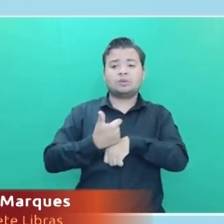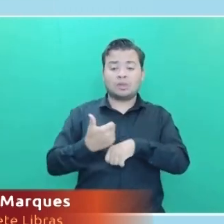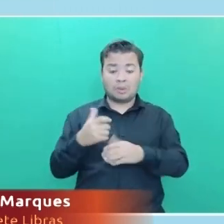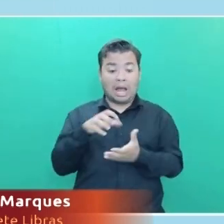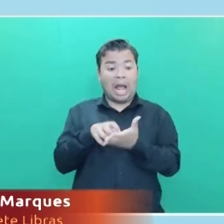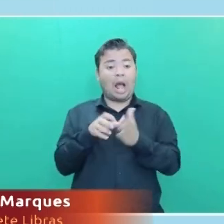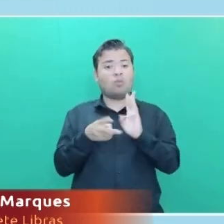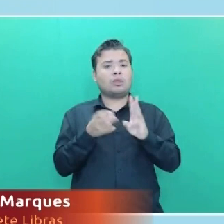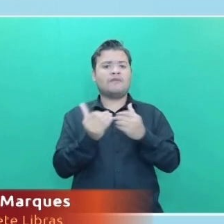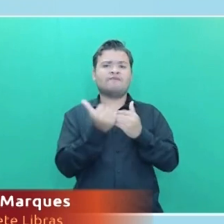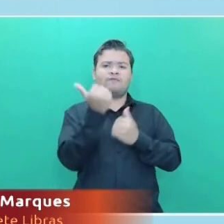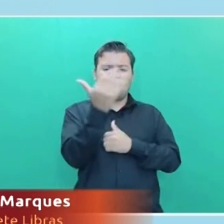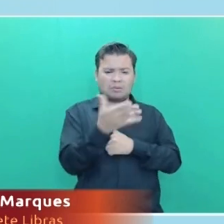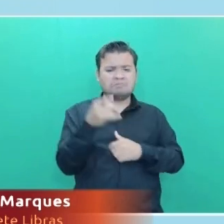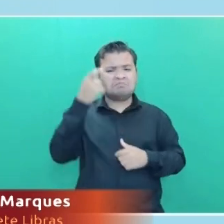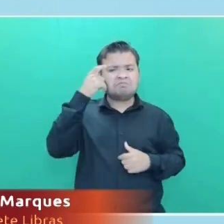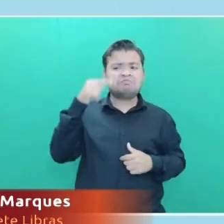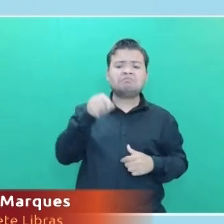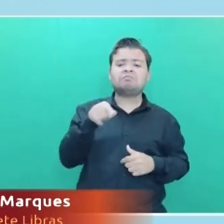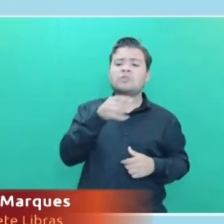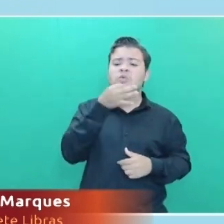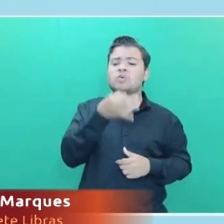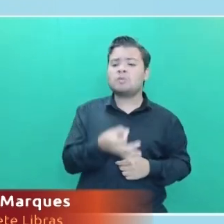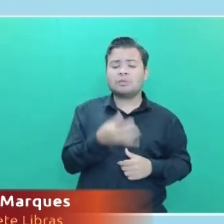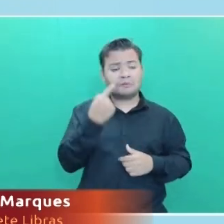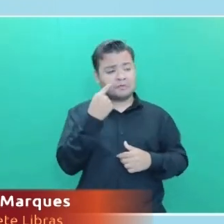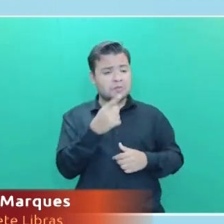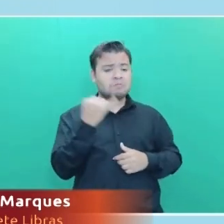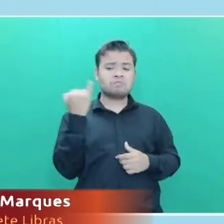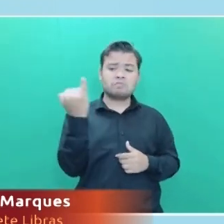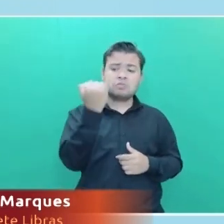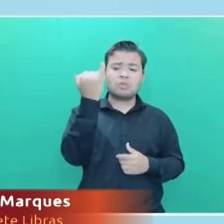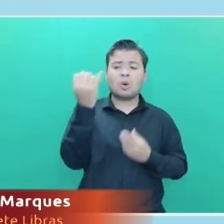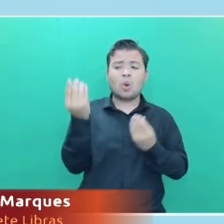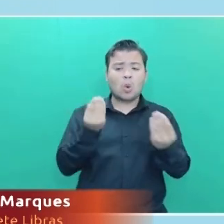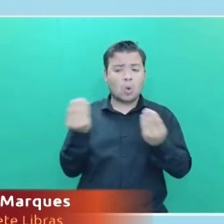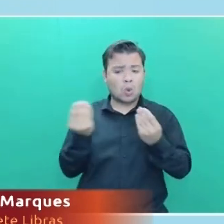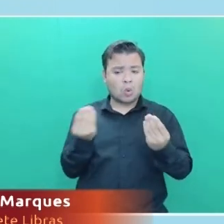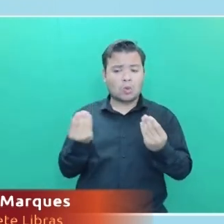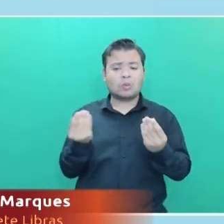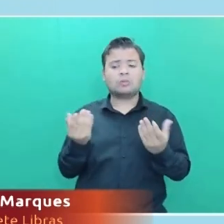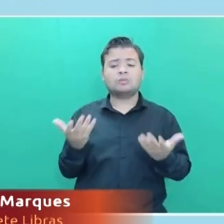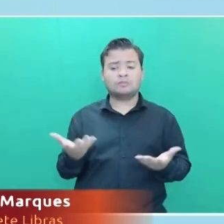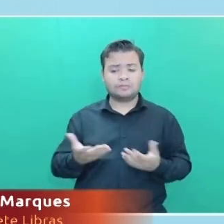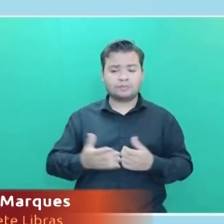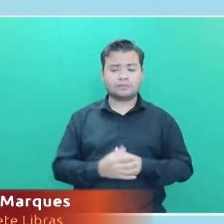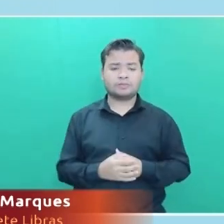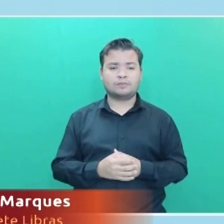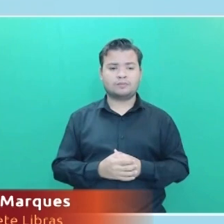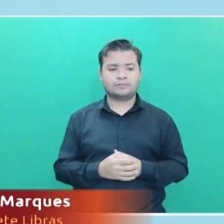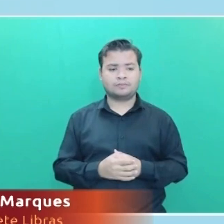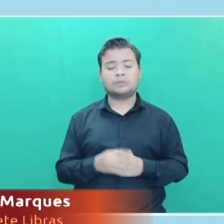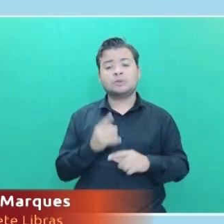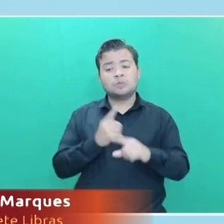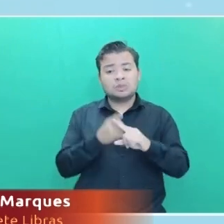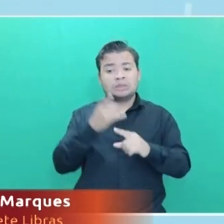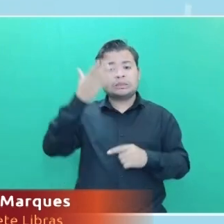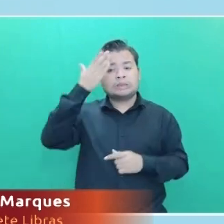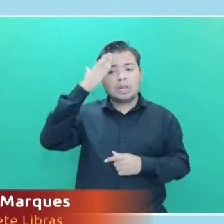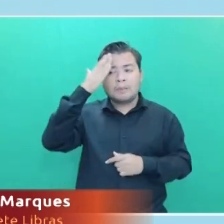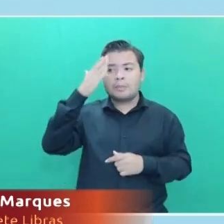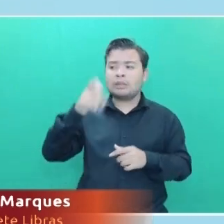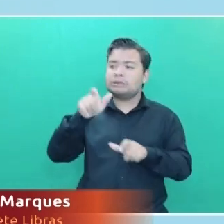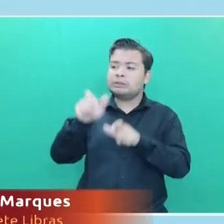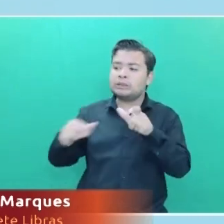aldeias. Explica um pouco para a gente o que você vê de importante em recolher esses dados e ter esse cuidado maior de saber, né, onde estão e